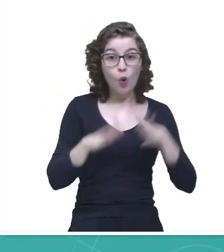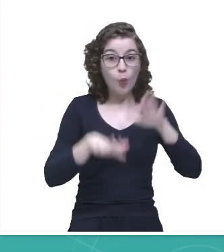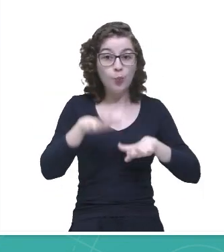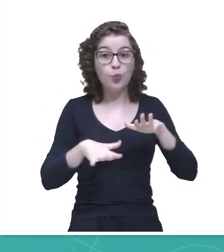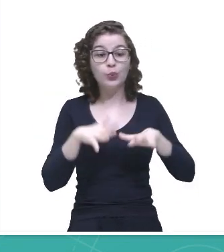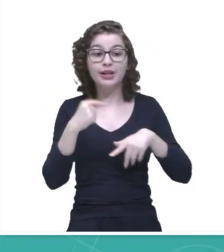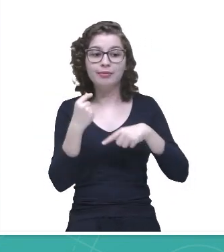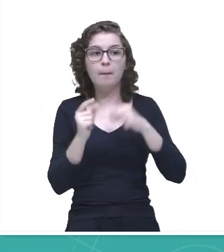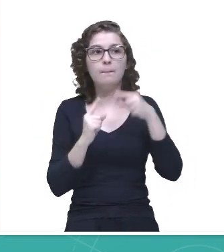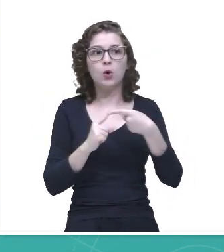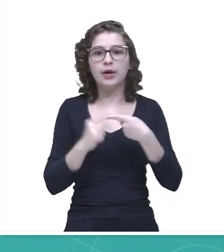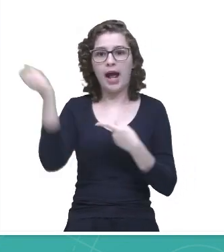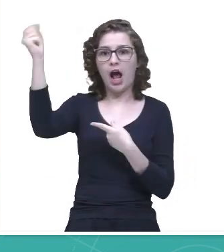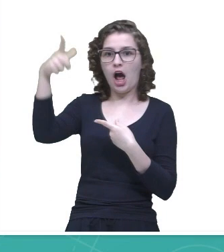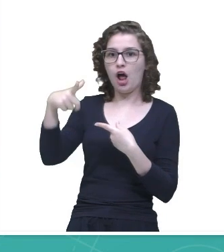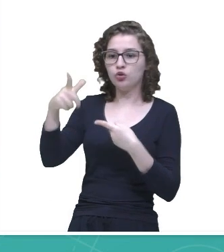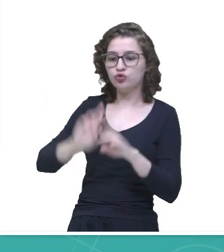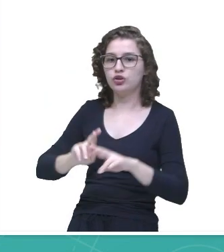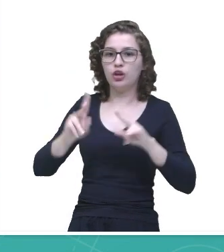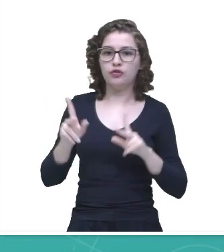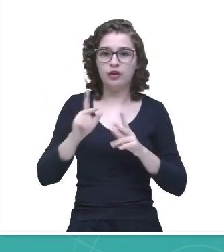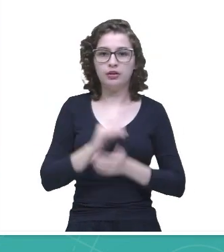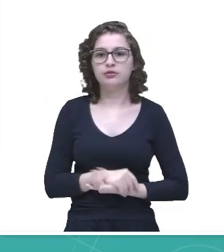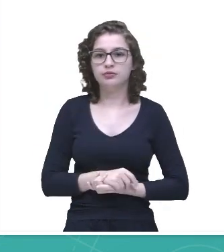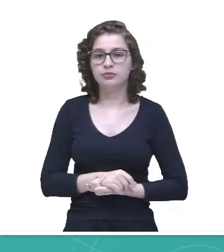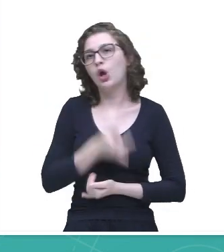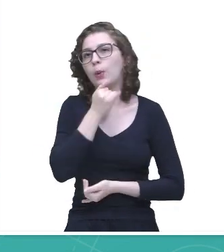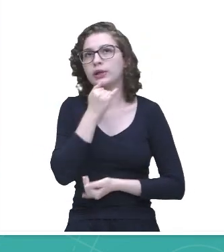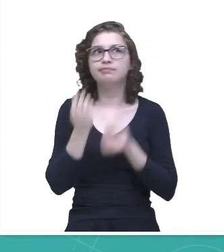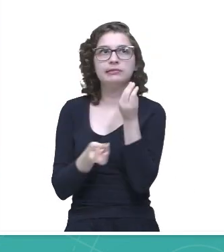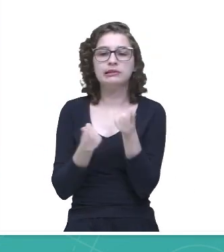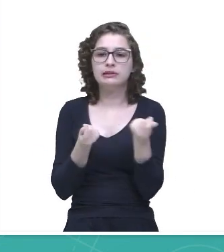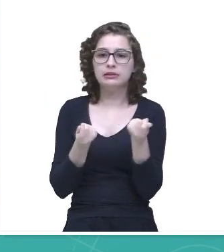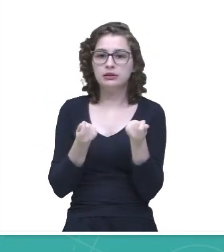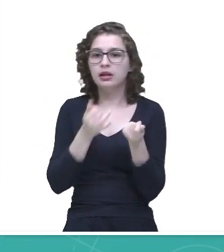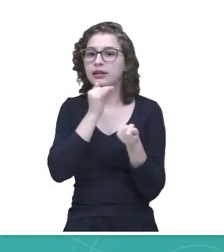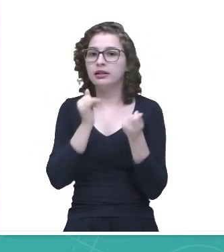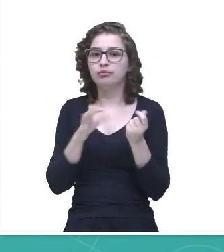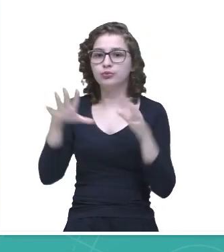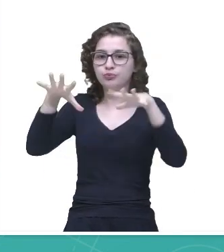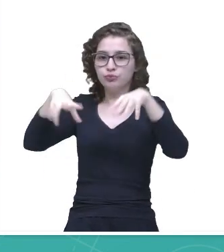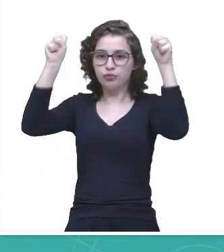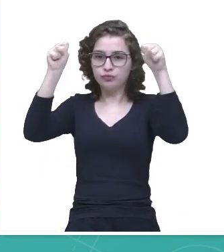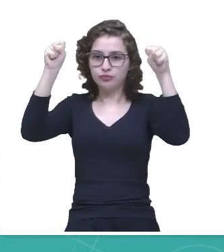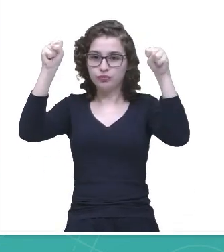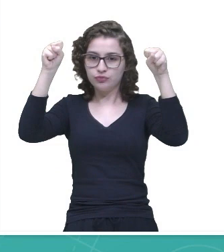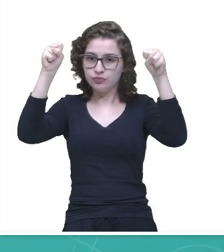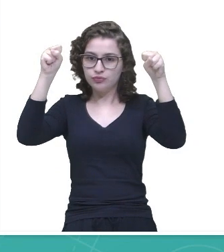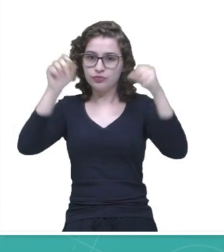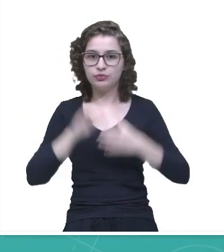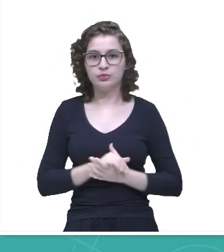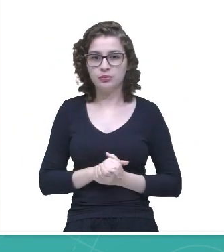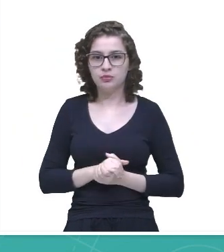solar sobre o objeto. E eu sempre coloco esse exemplo, que se vocês desligarem a luz da sala, tá?